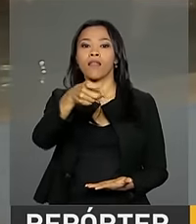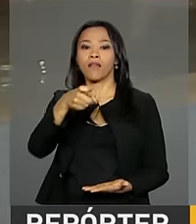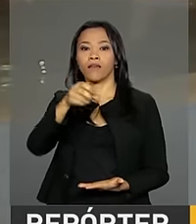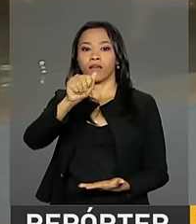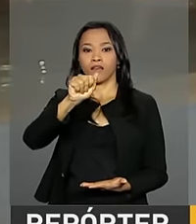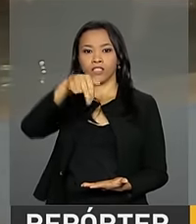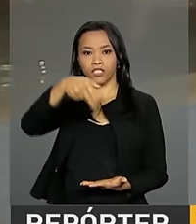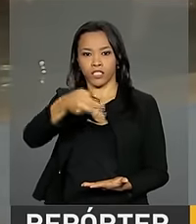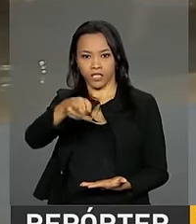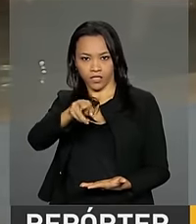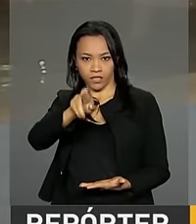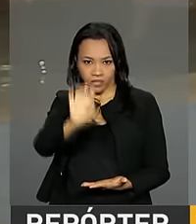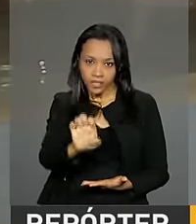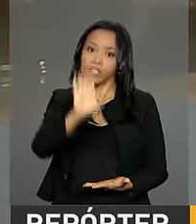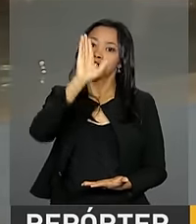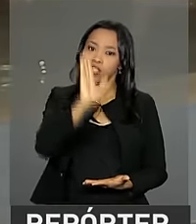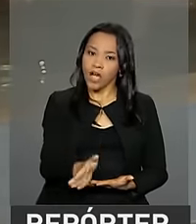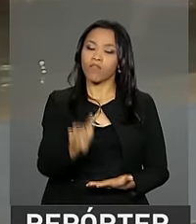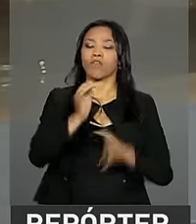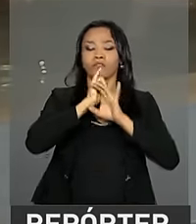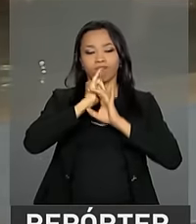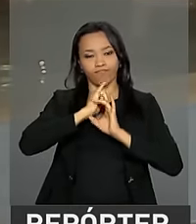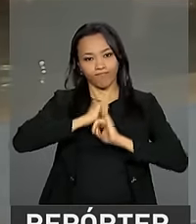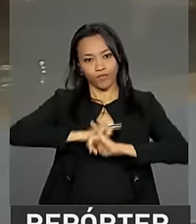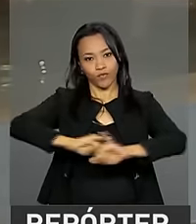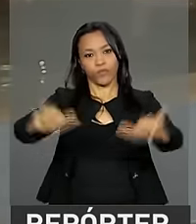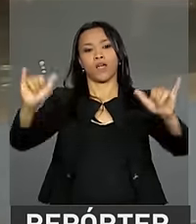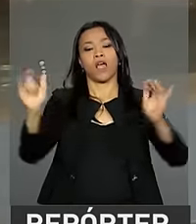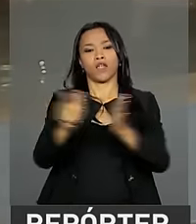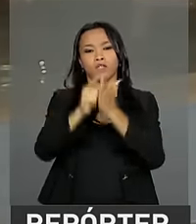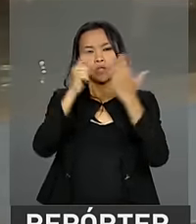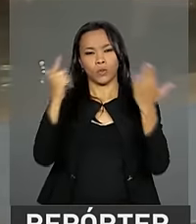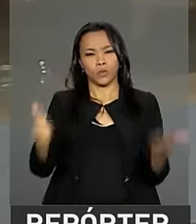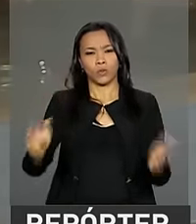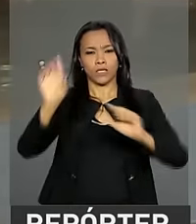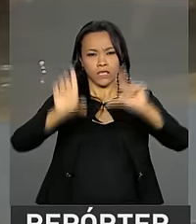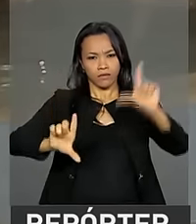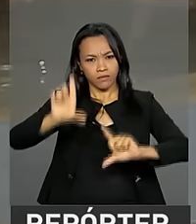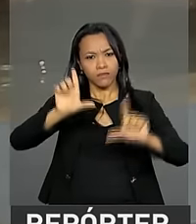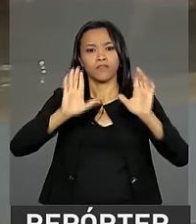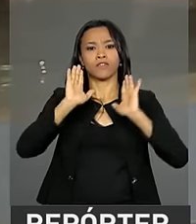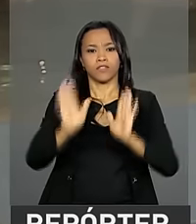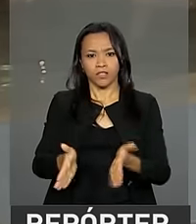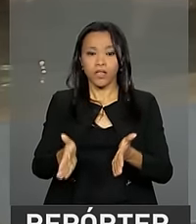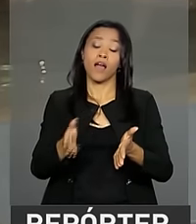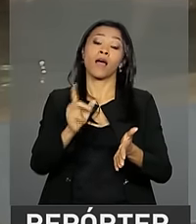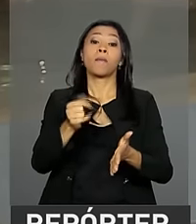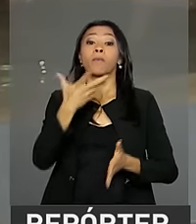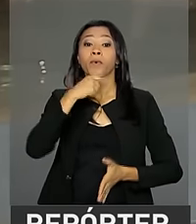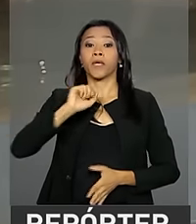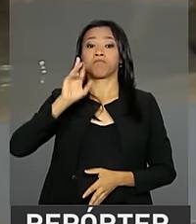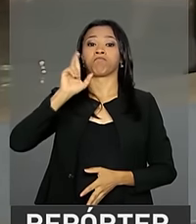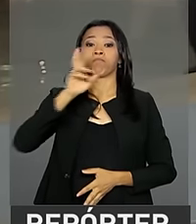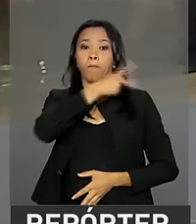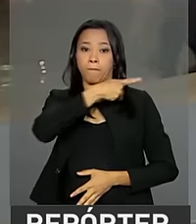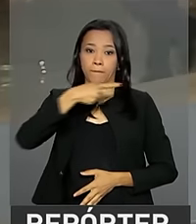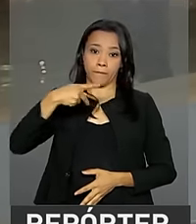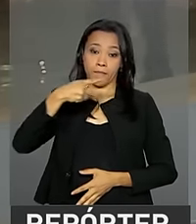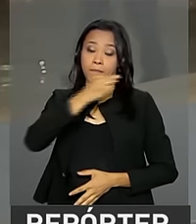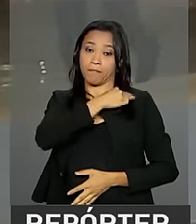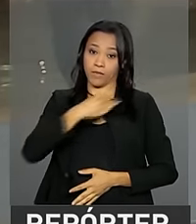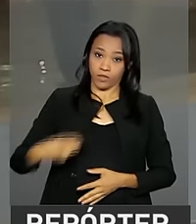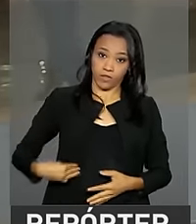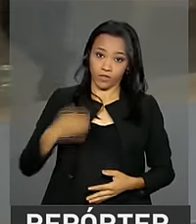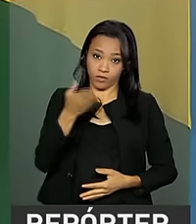foi confirmado em pronunciamento à imprensa pelo porta-voz da Presidência da República, Alexandre Parola. Vamos